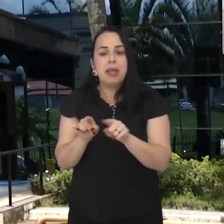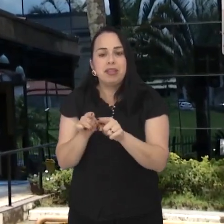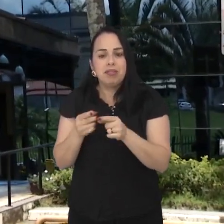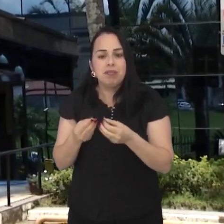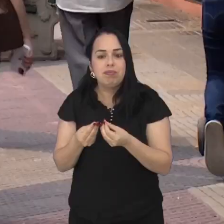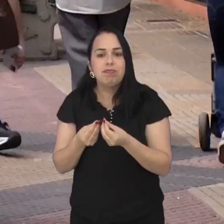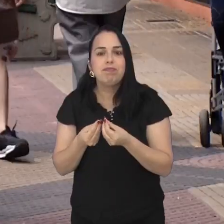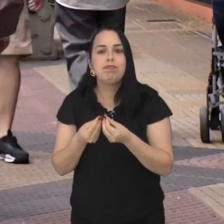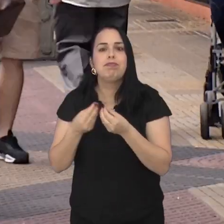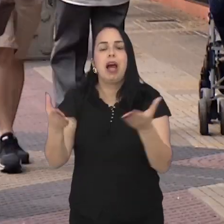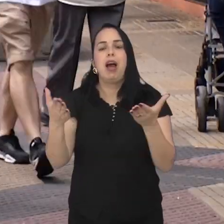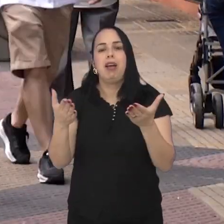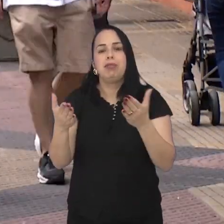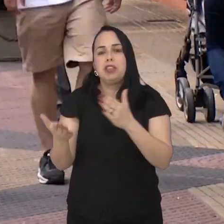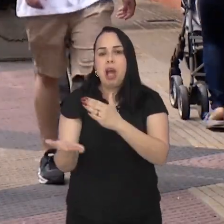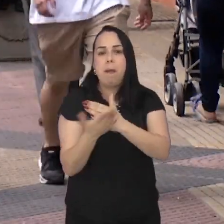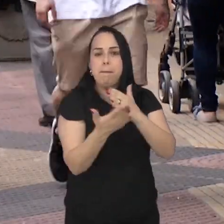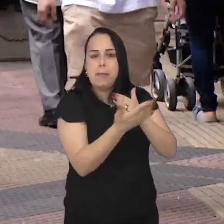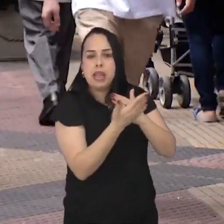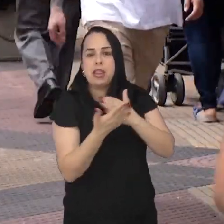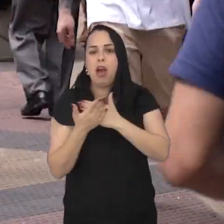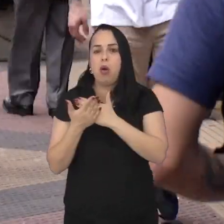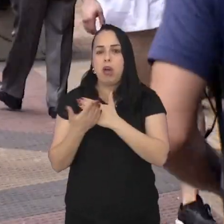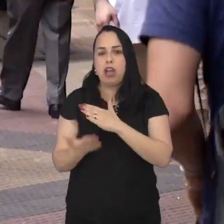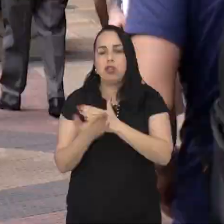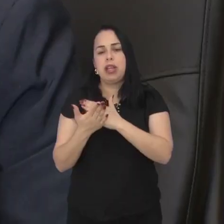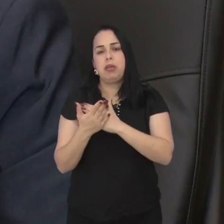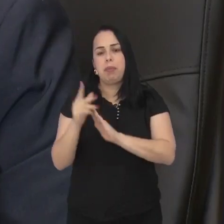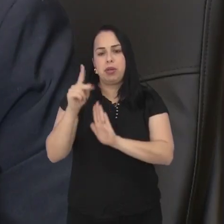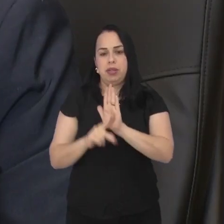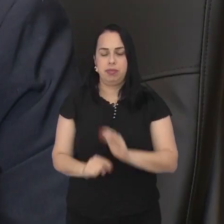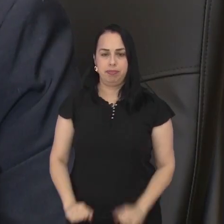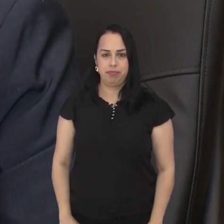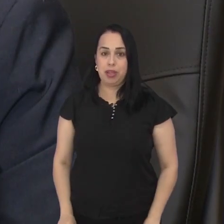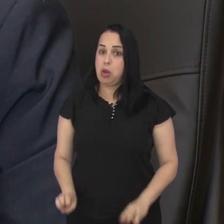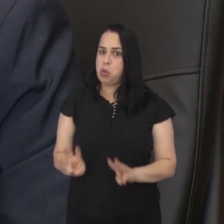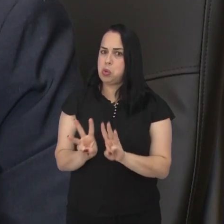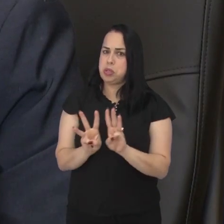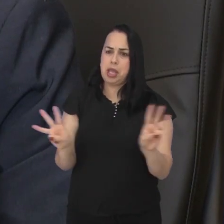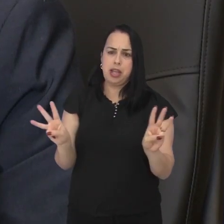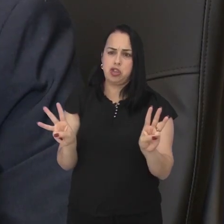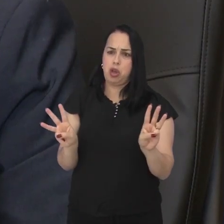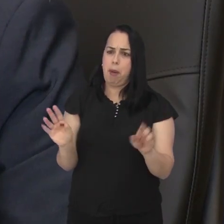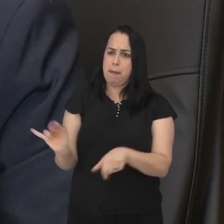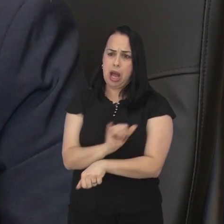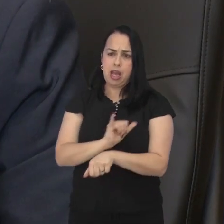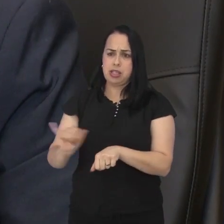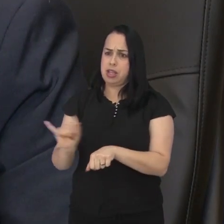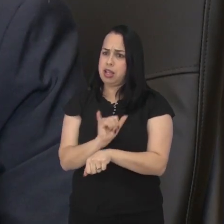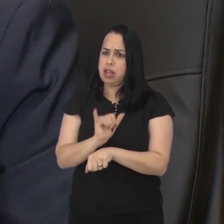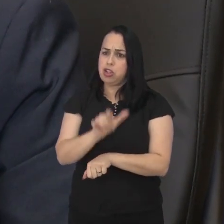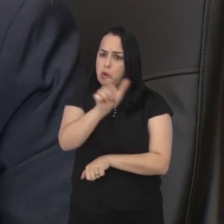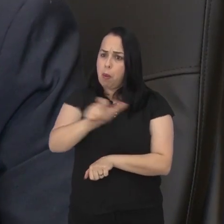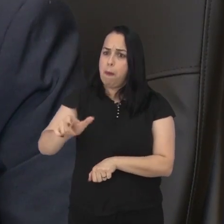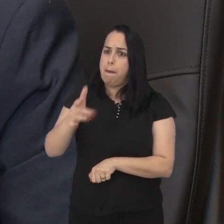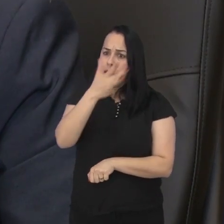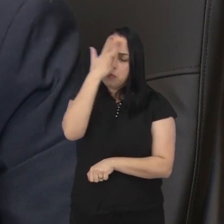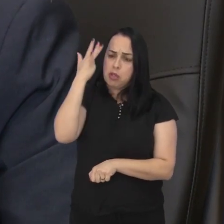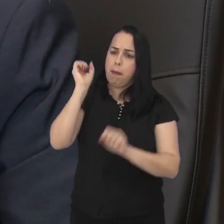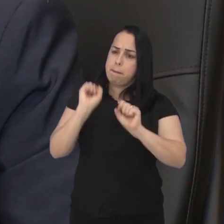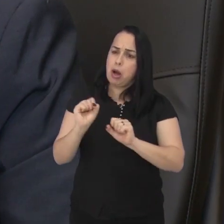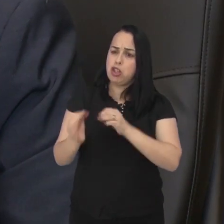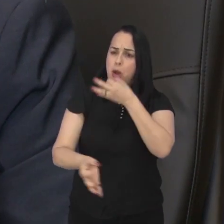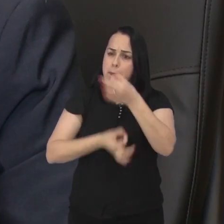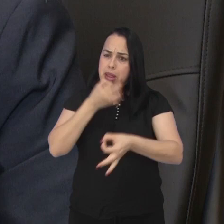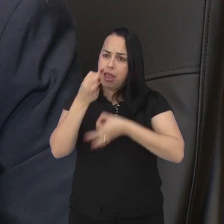de garantir a contribuição dos moradores no processo. O site é uma ferramenta de transparência para a população